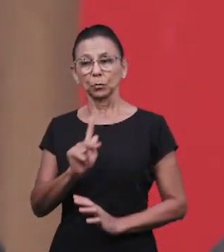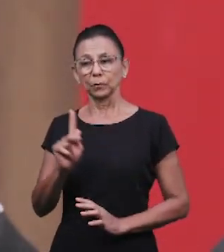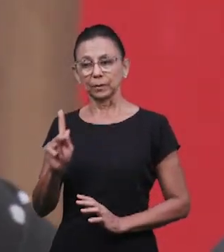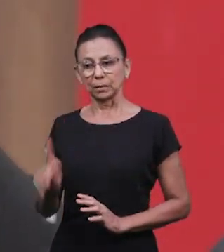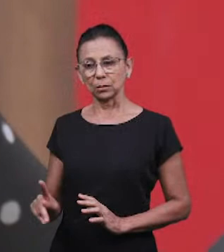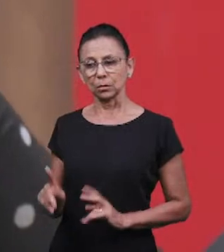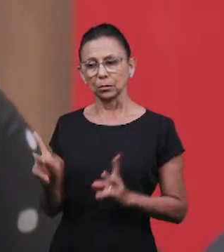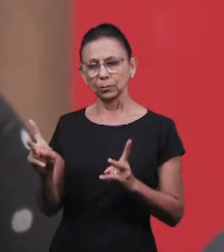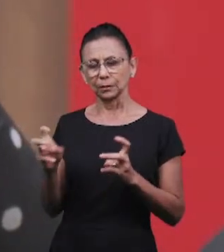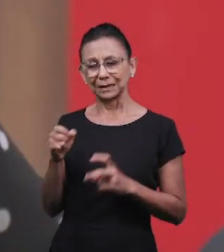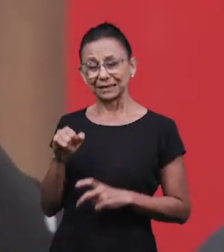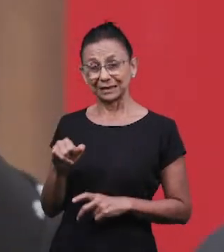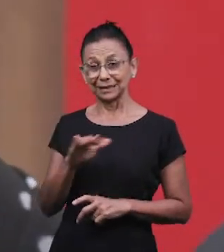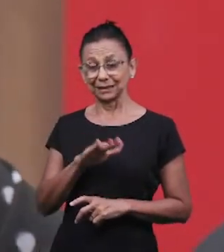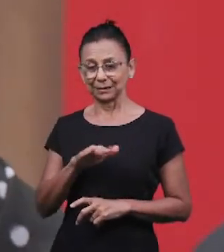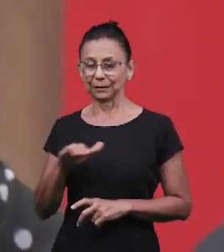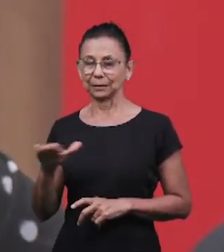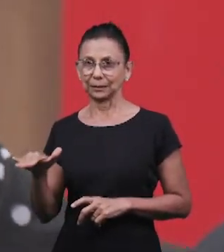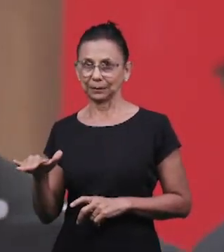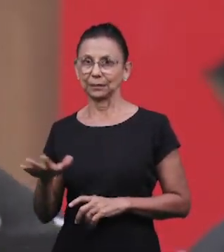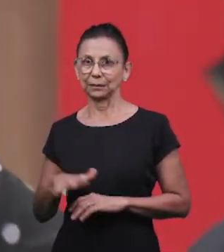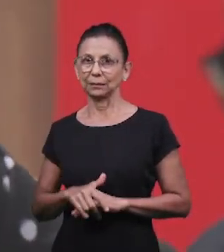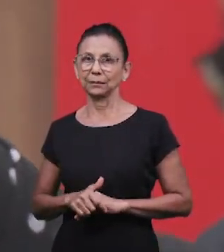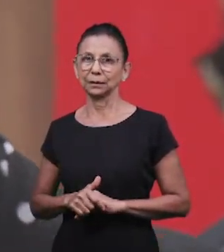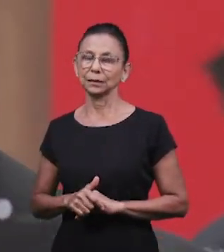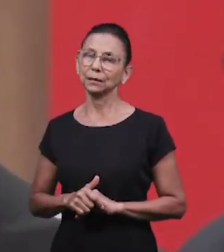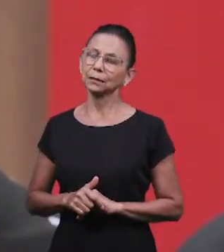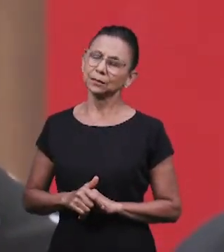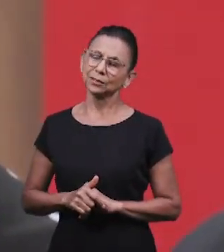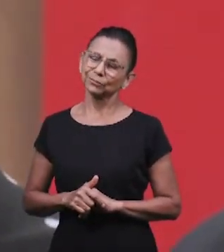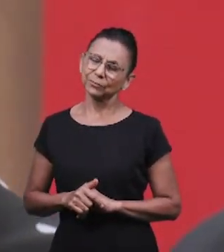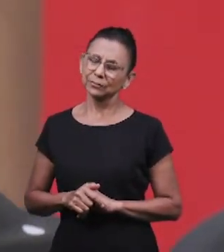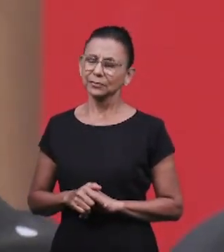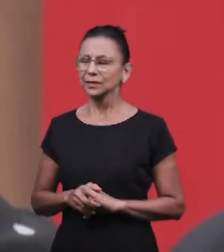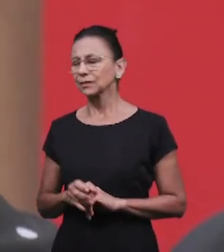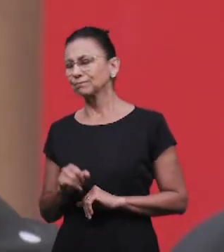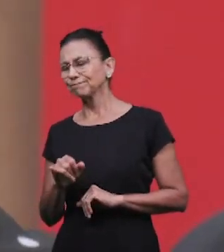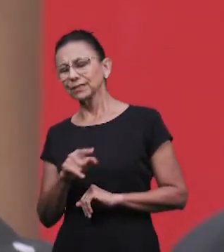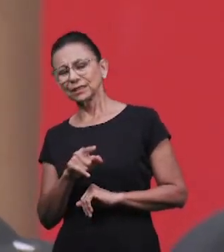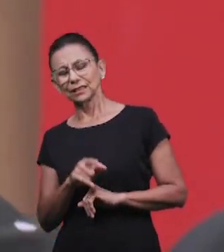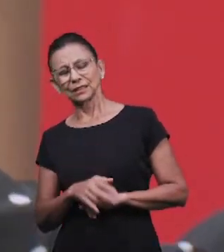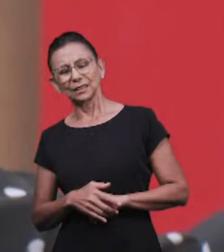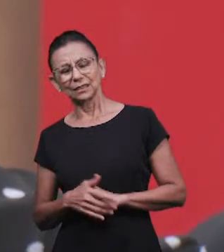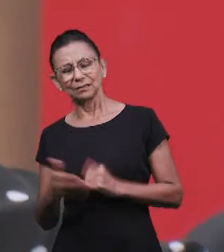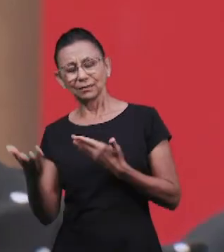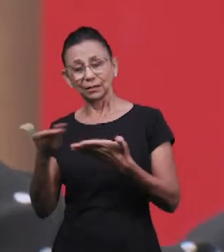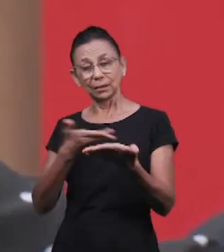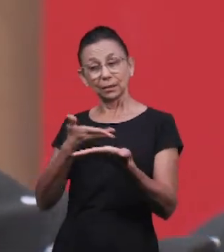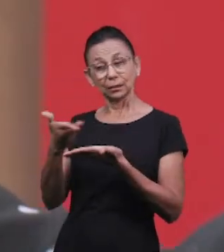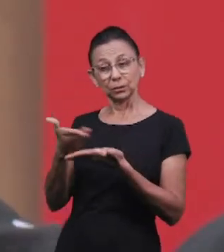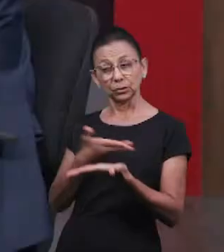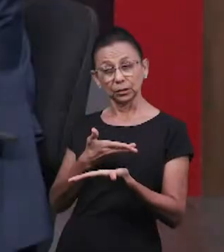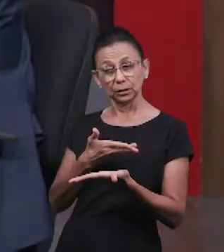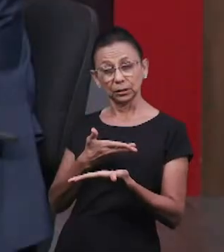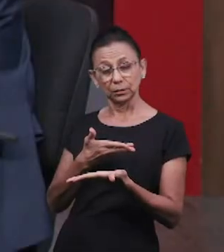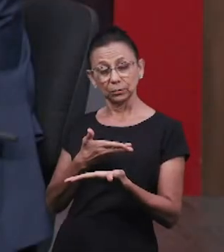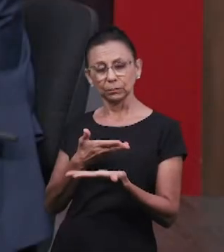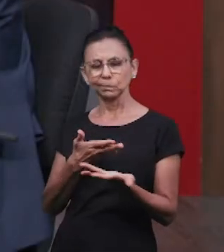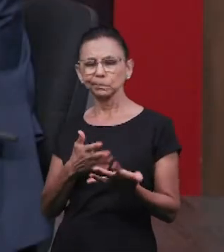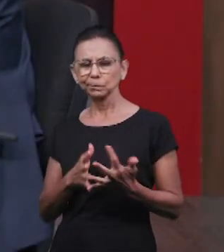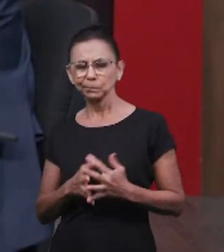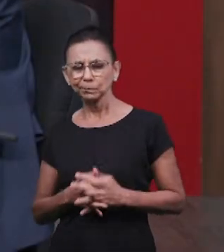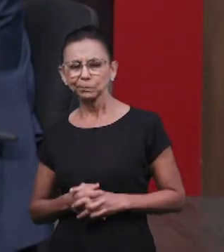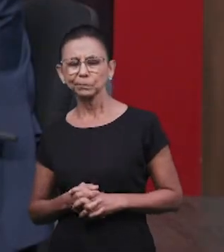estão atentas se essas crianças, como somos um corpo só, no só, se elas estão também interagindo, se